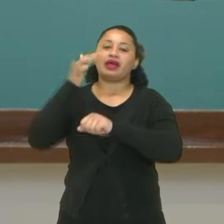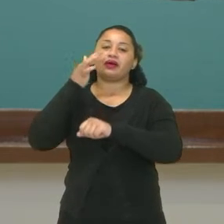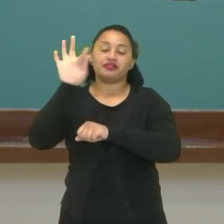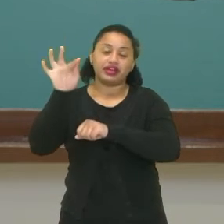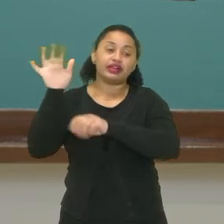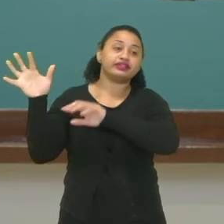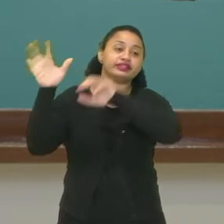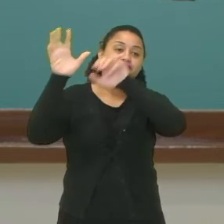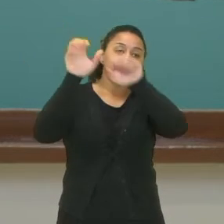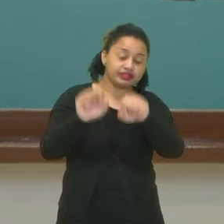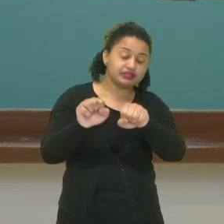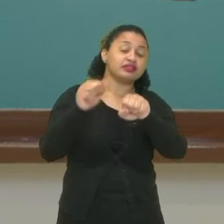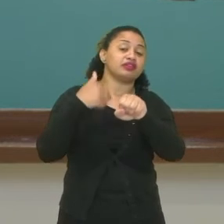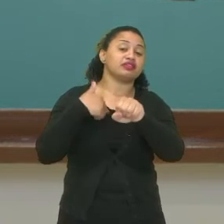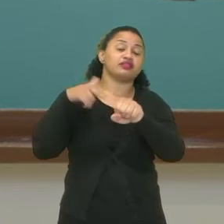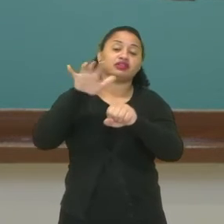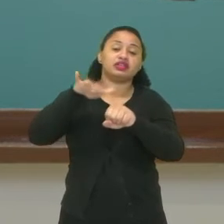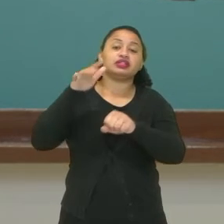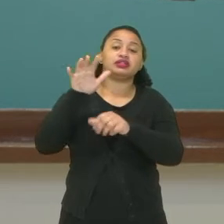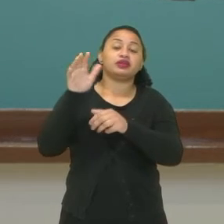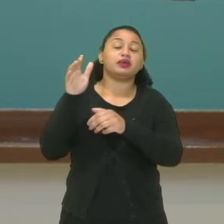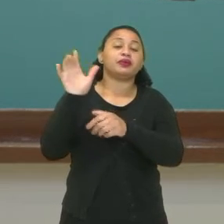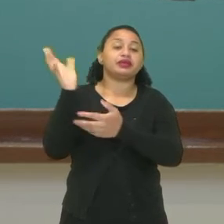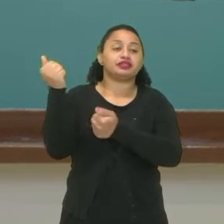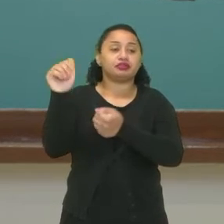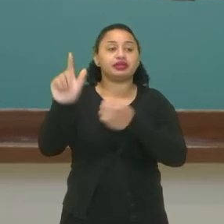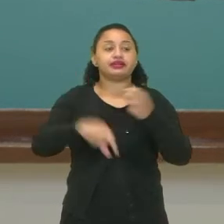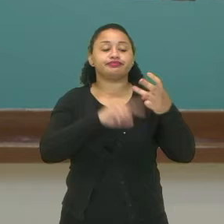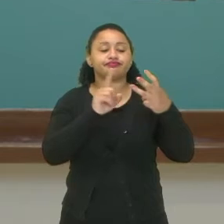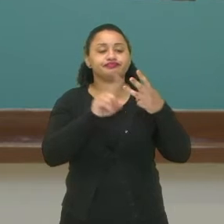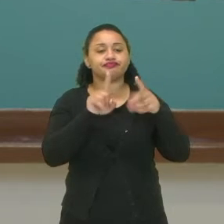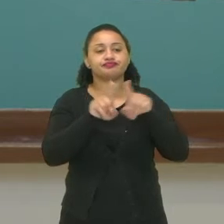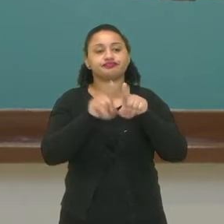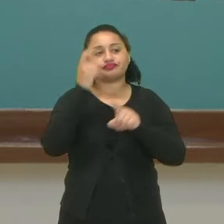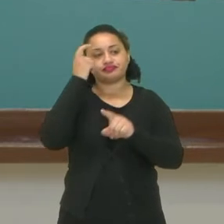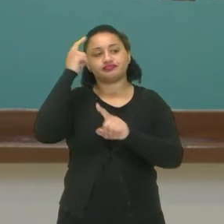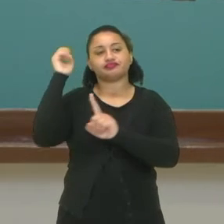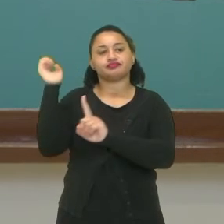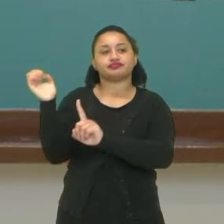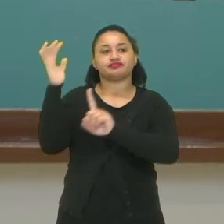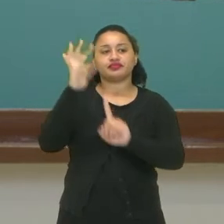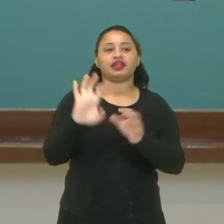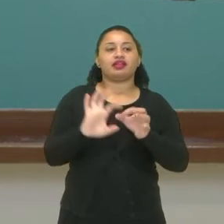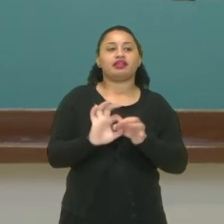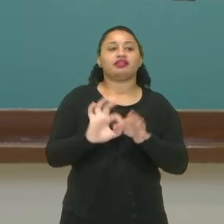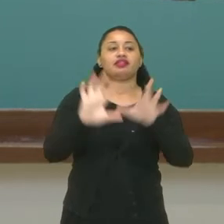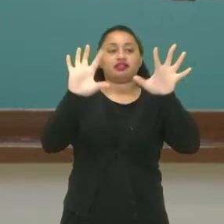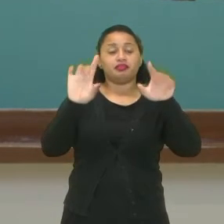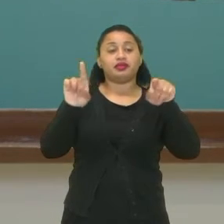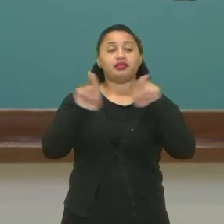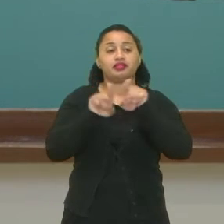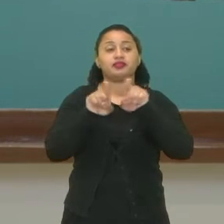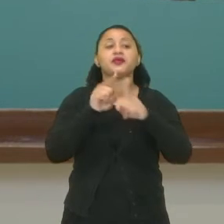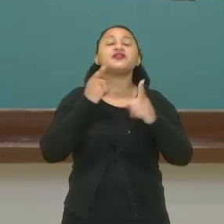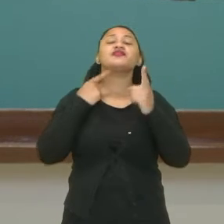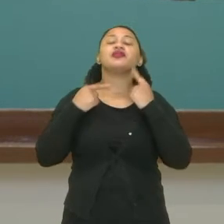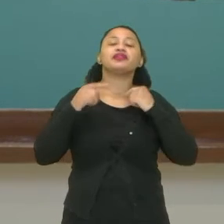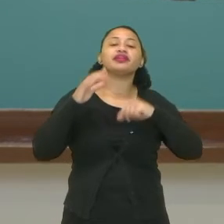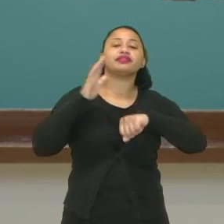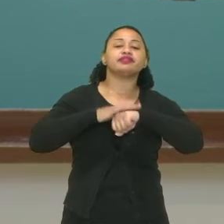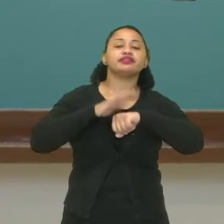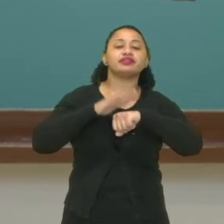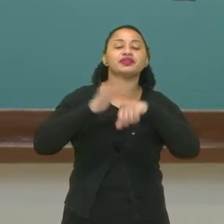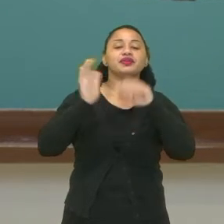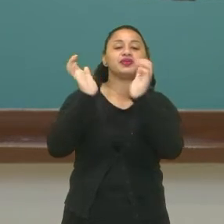pelas tropas napoleônicas e as ideias iluministas, né, de liberdade e o desejo de autonomia